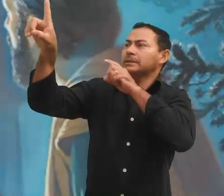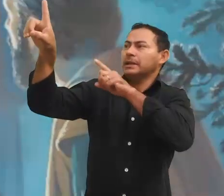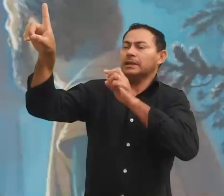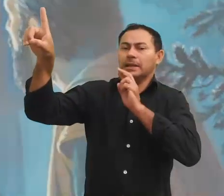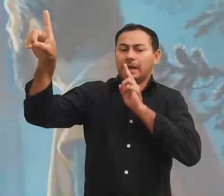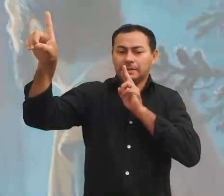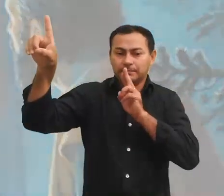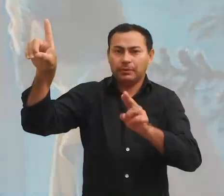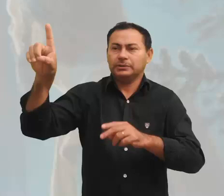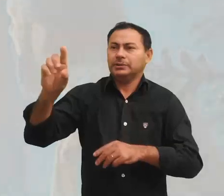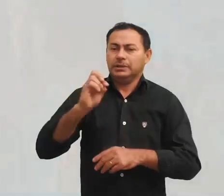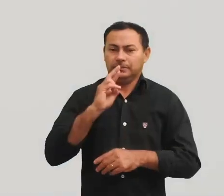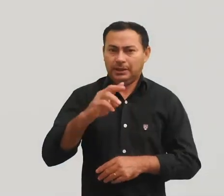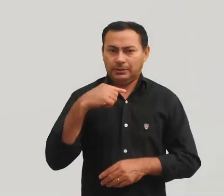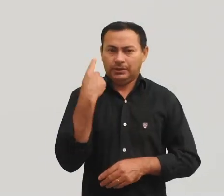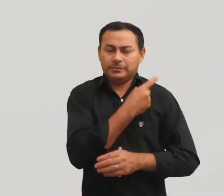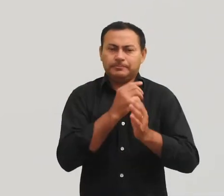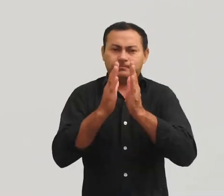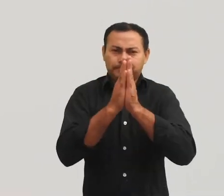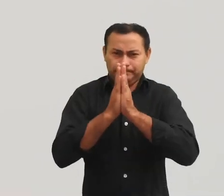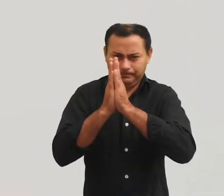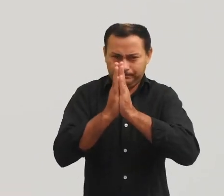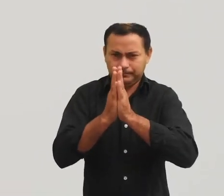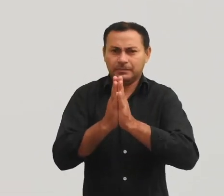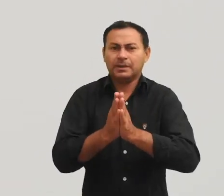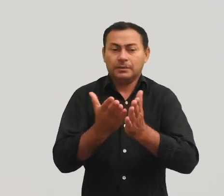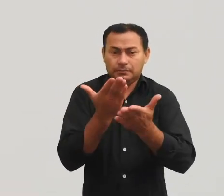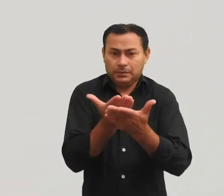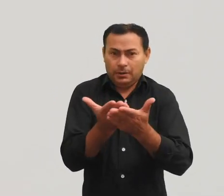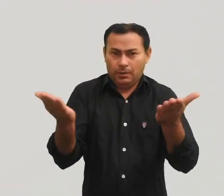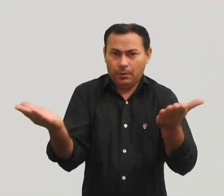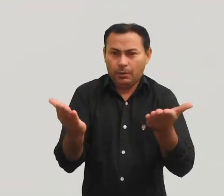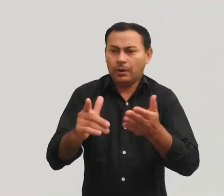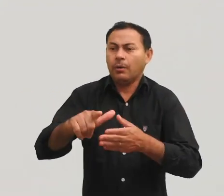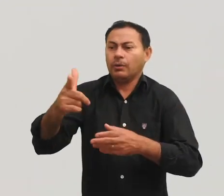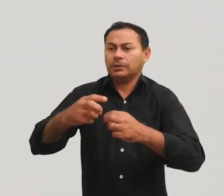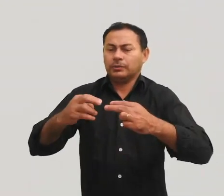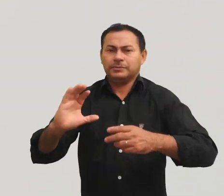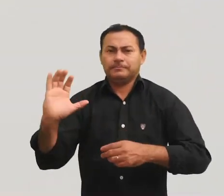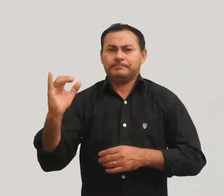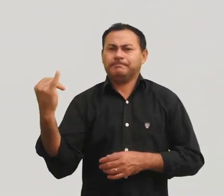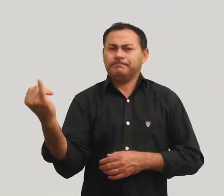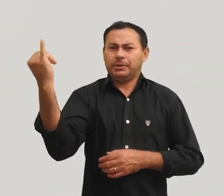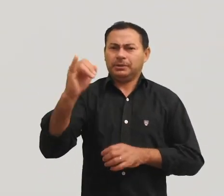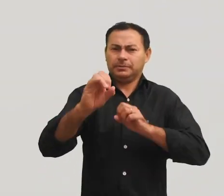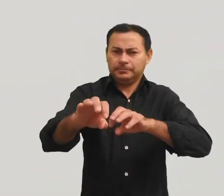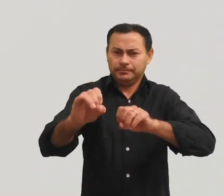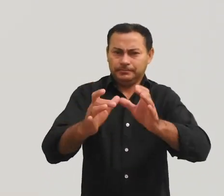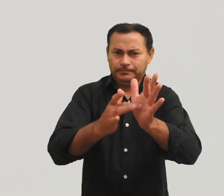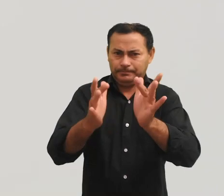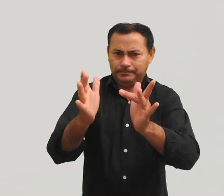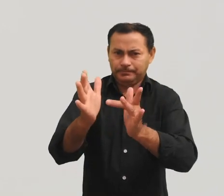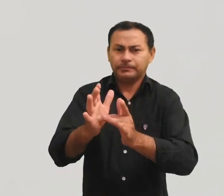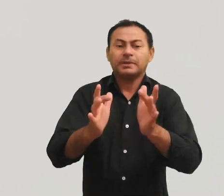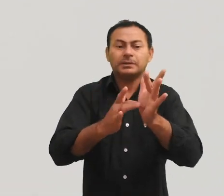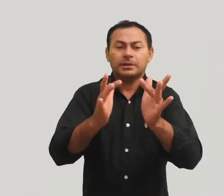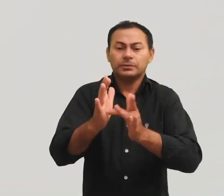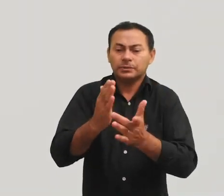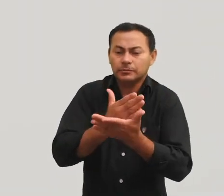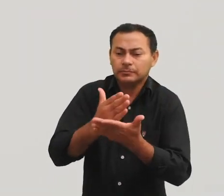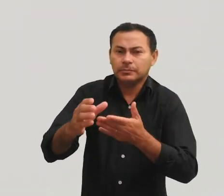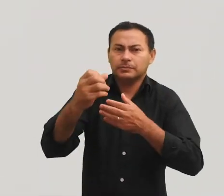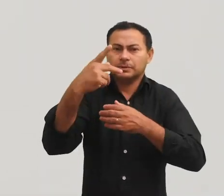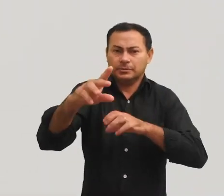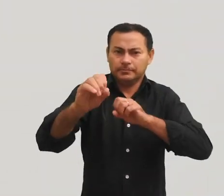E Deus então responde às nossas orações. No estudo de hoje, consideraremos outros fatores importantes do ensino de